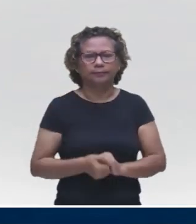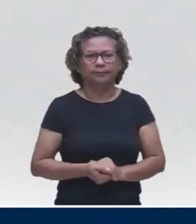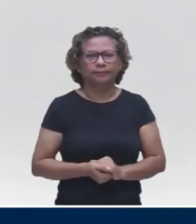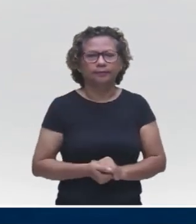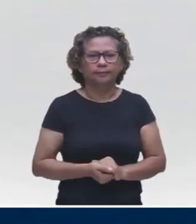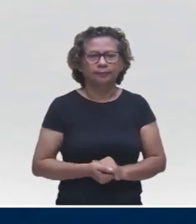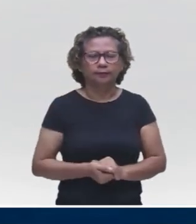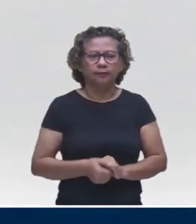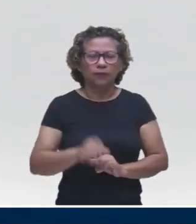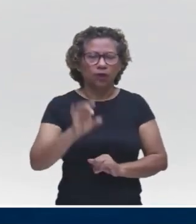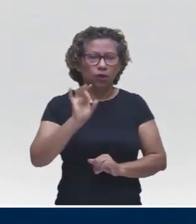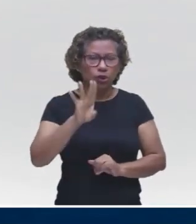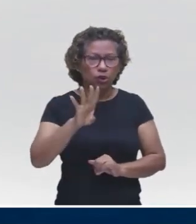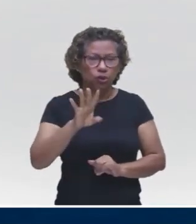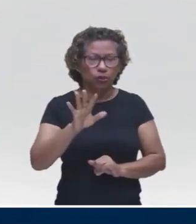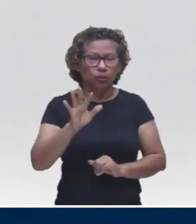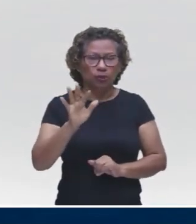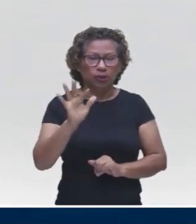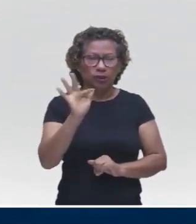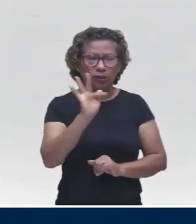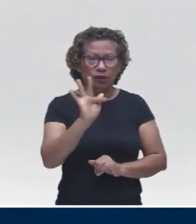Só que a f de 0